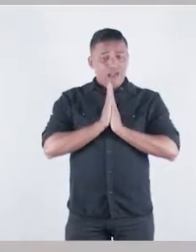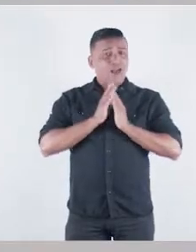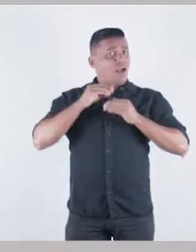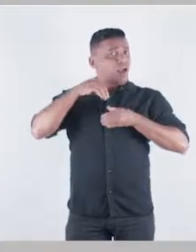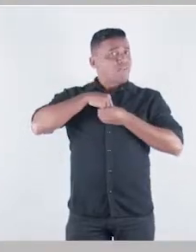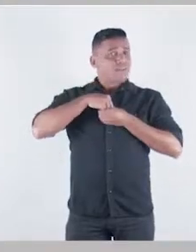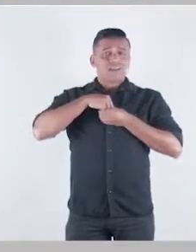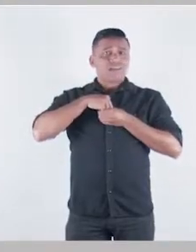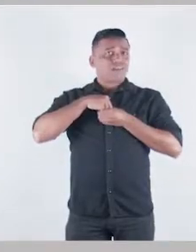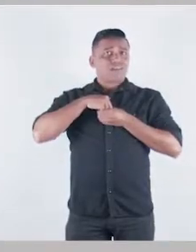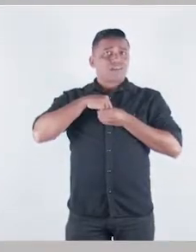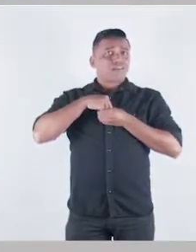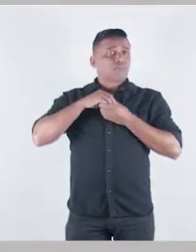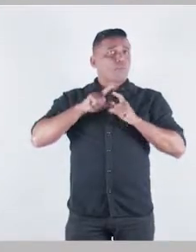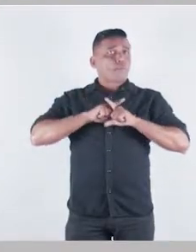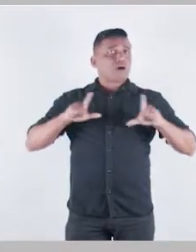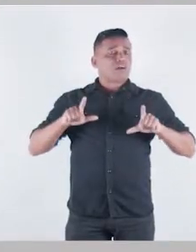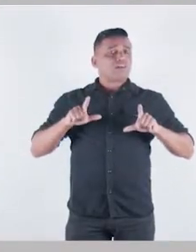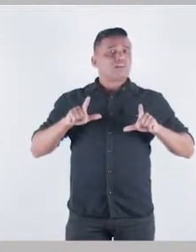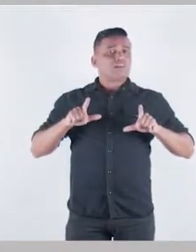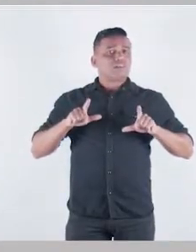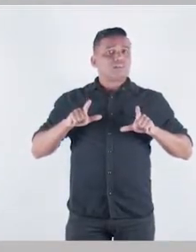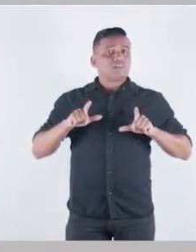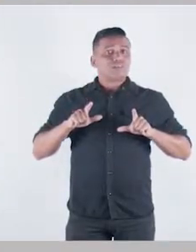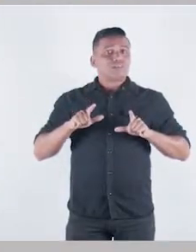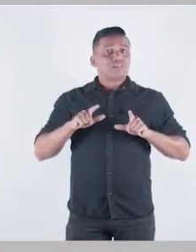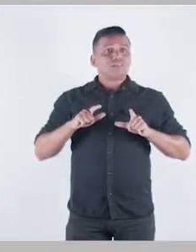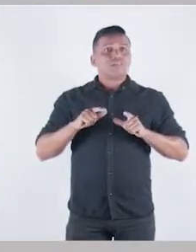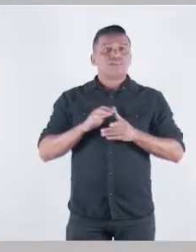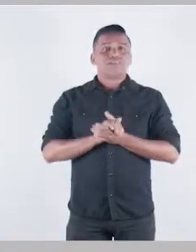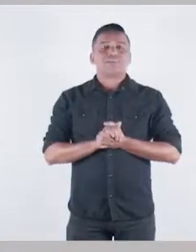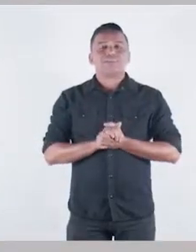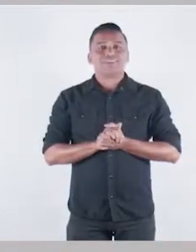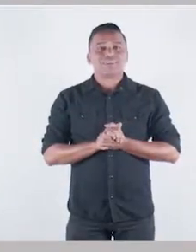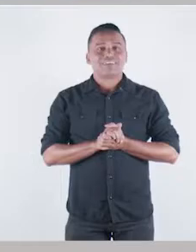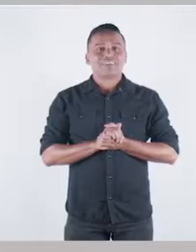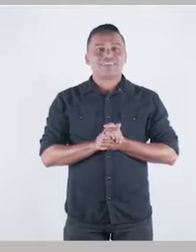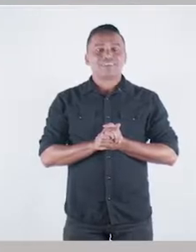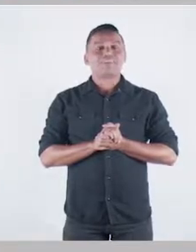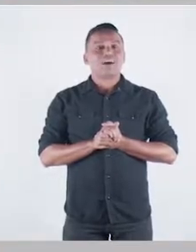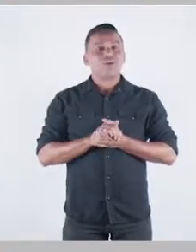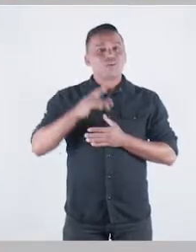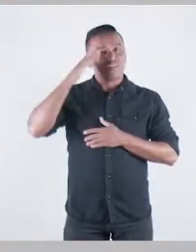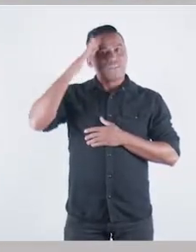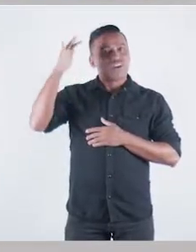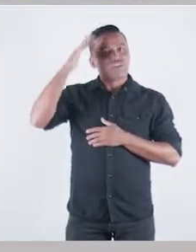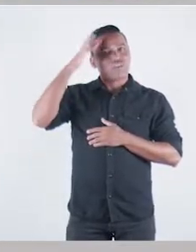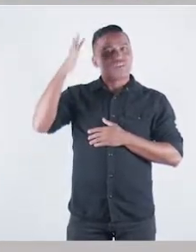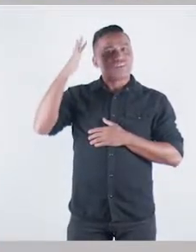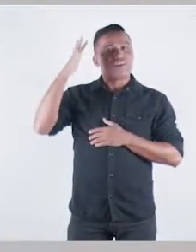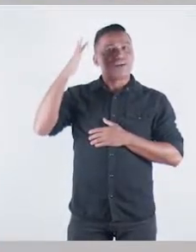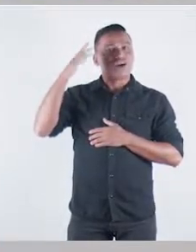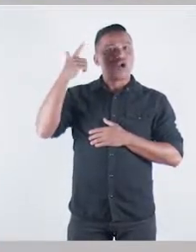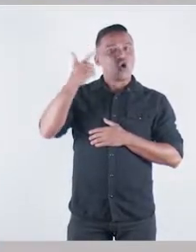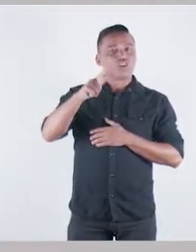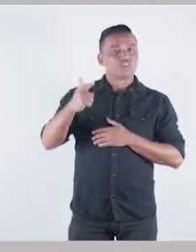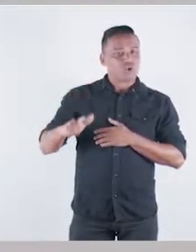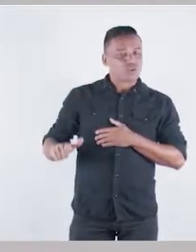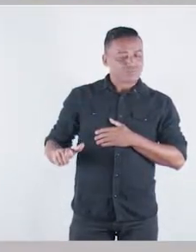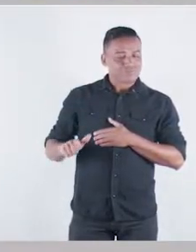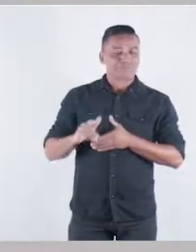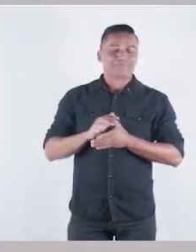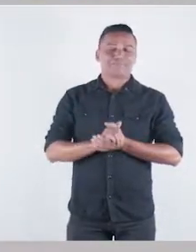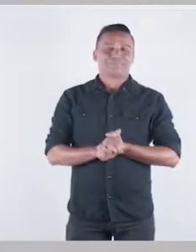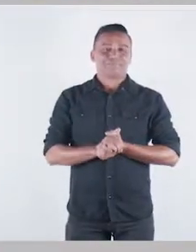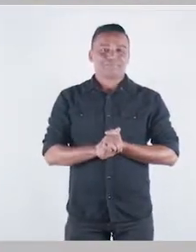ficou. E um últimozinho dessa filosofia e outros bichos,